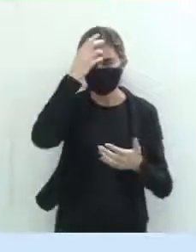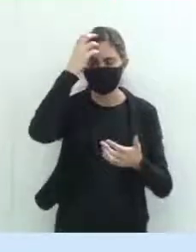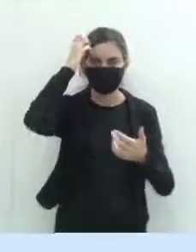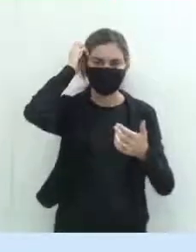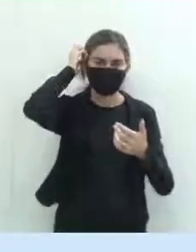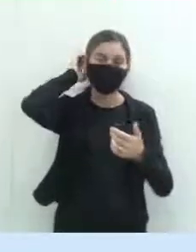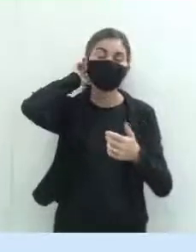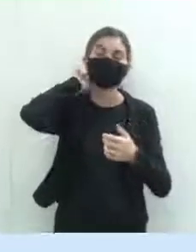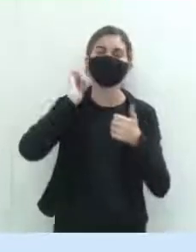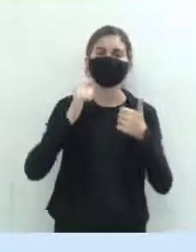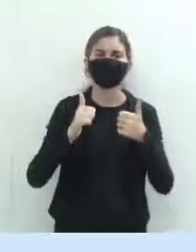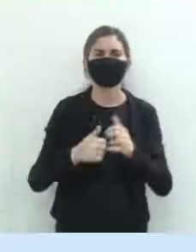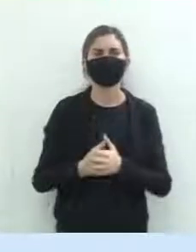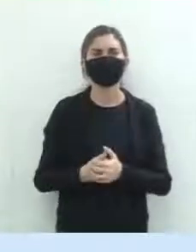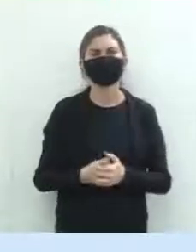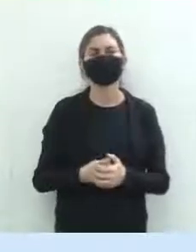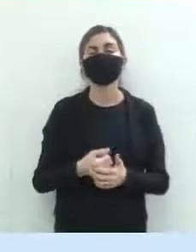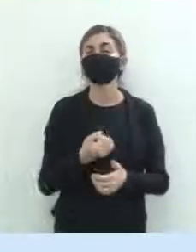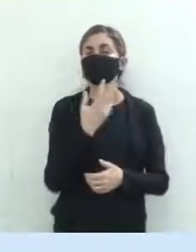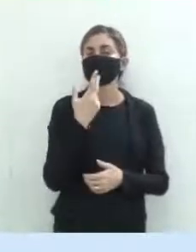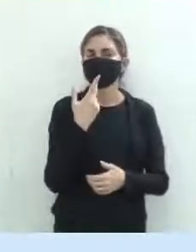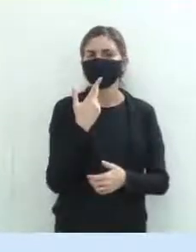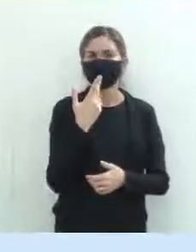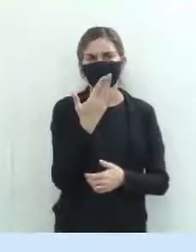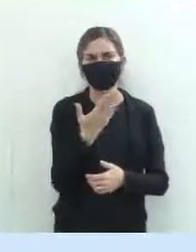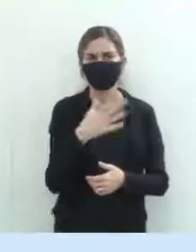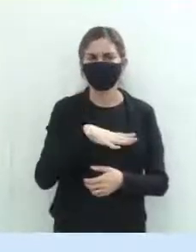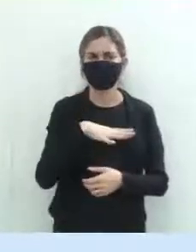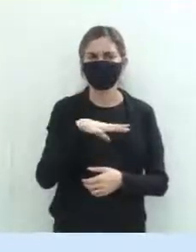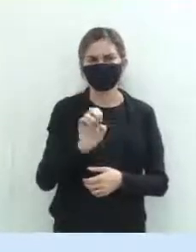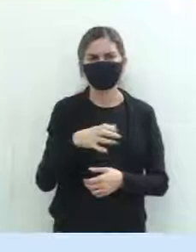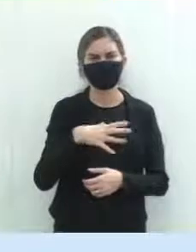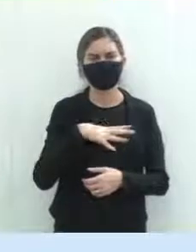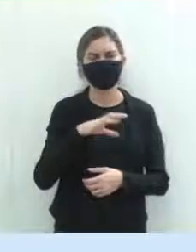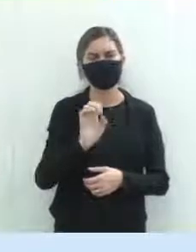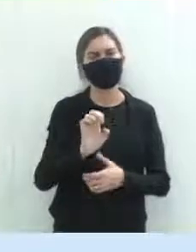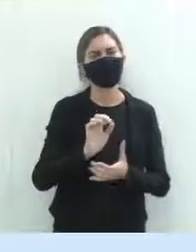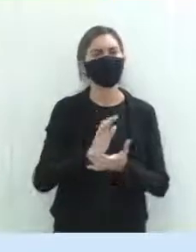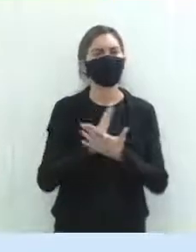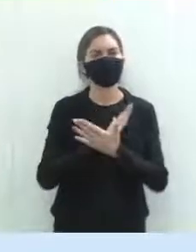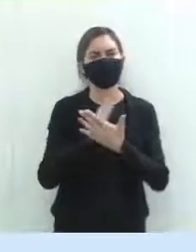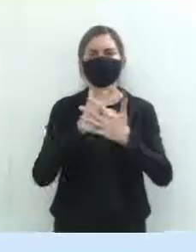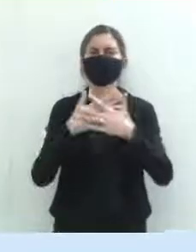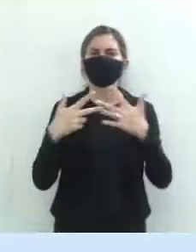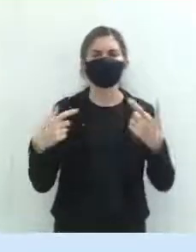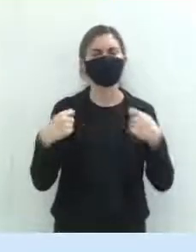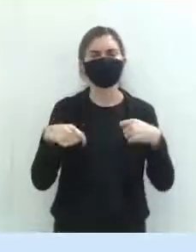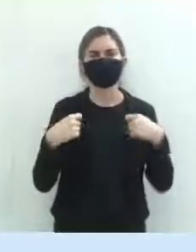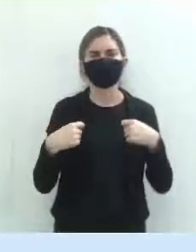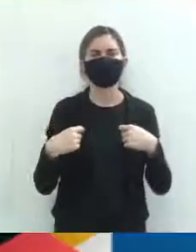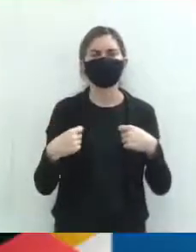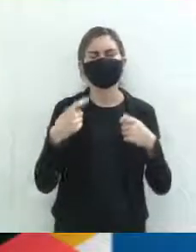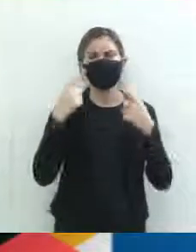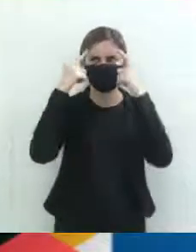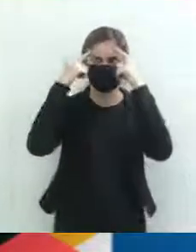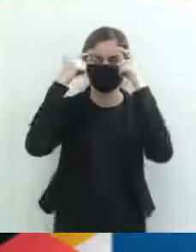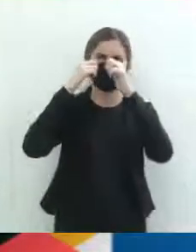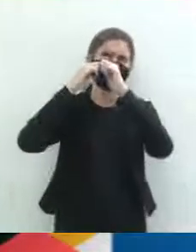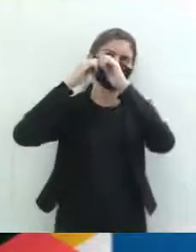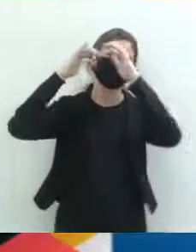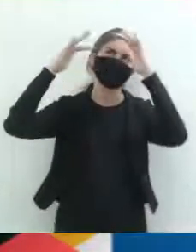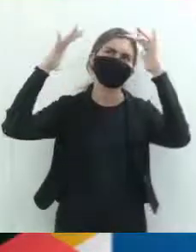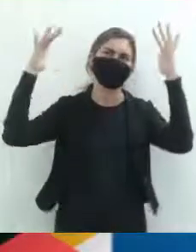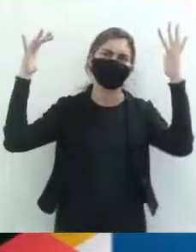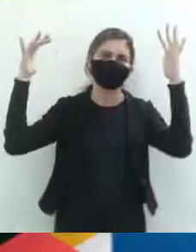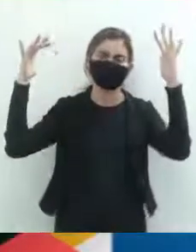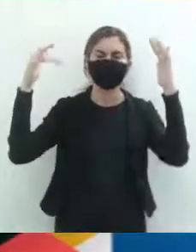aula? Muito bem. Quando a gente fala sobre ética, algumas coisas precisam vir à nossa mente. Você já deve